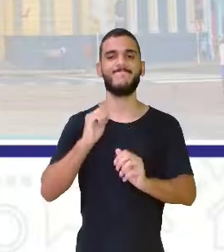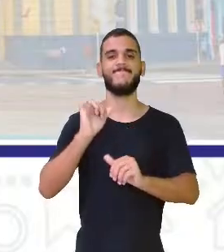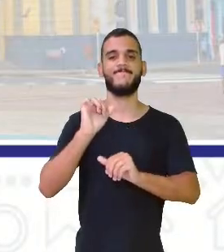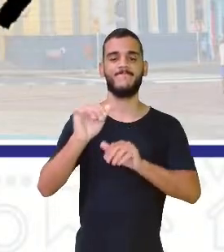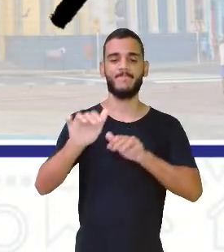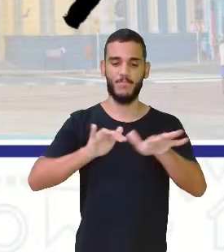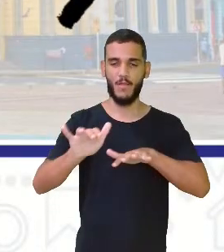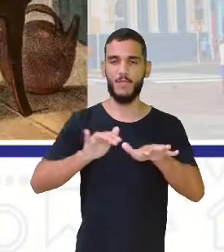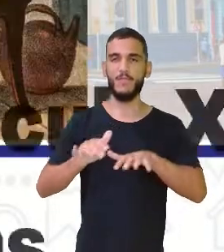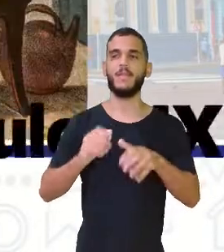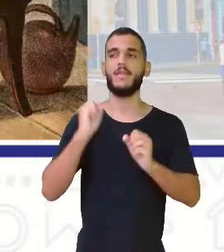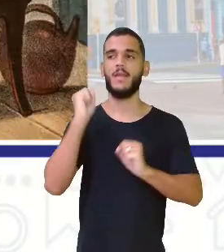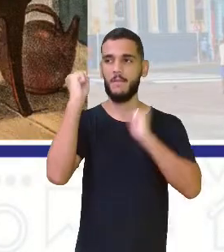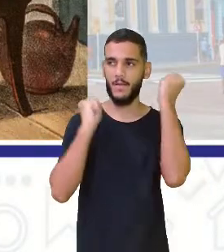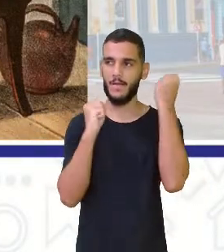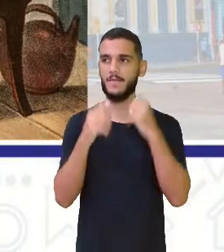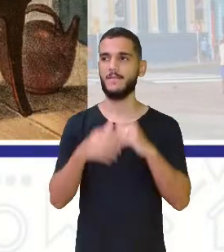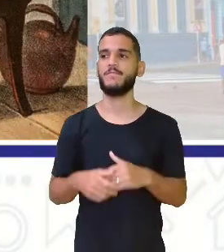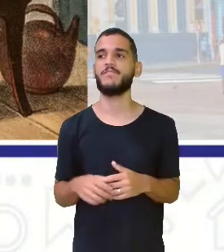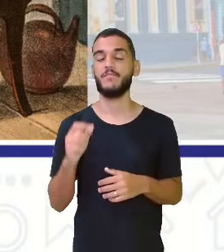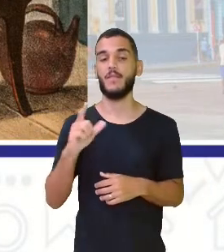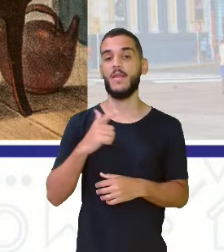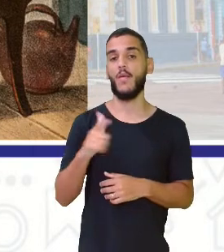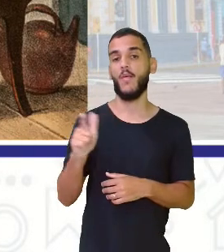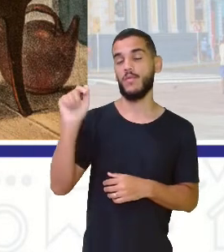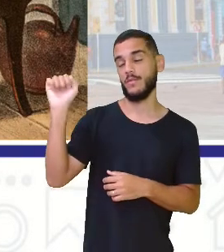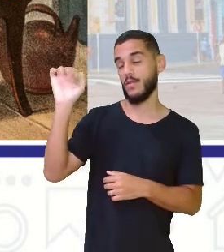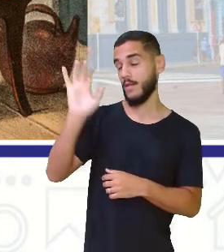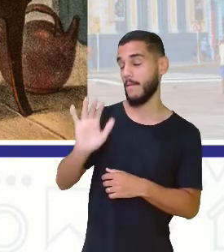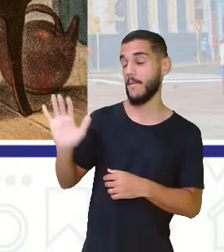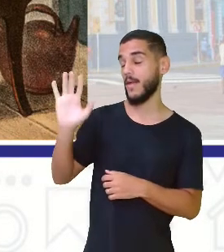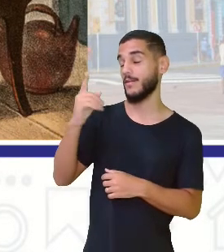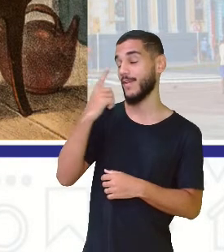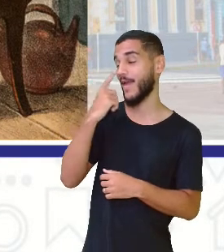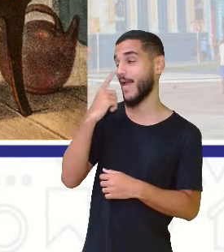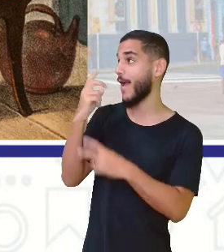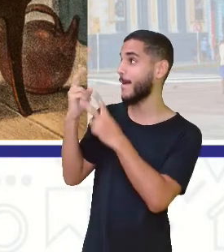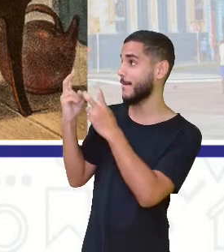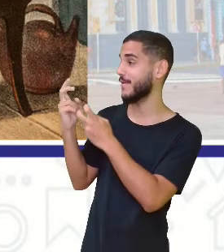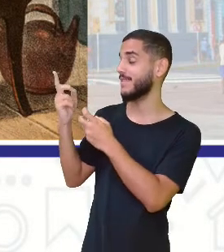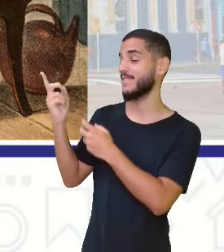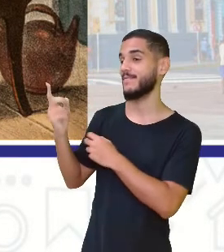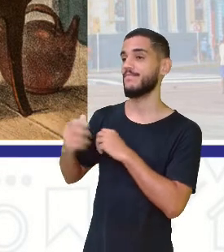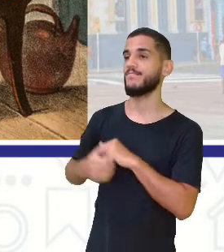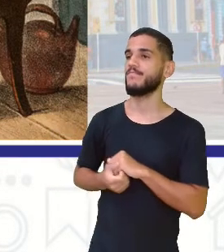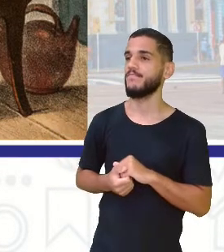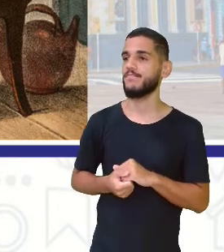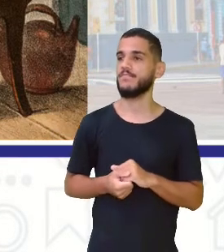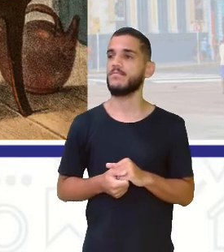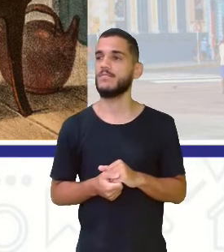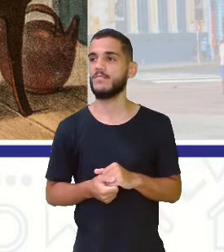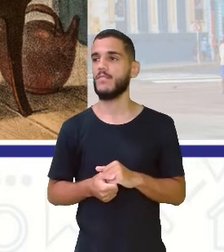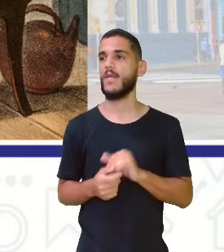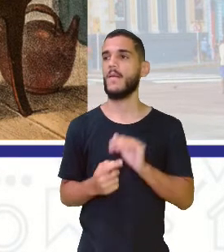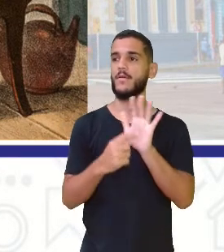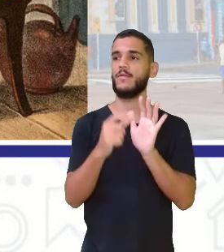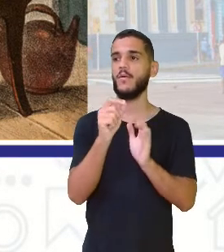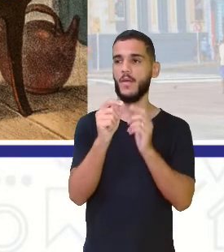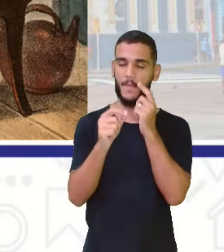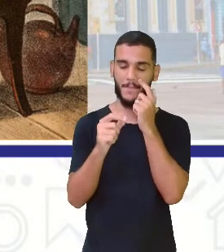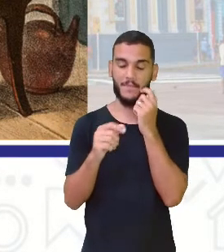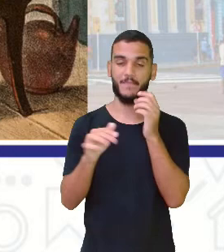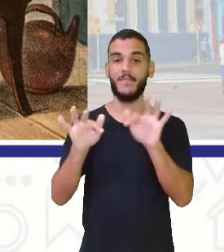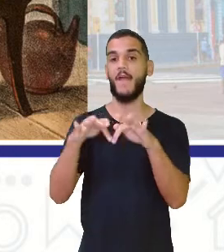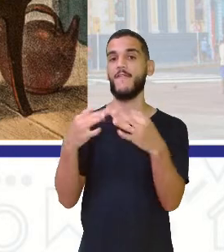perdão, que a gente vai ver, aqui ó, já é uma imagem que mostra uma família brasileira